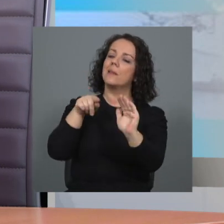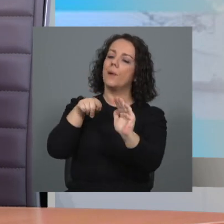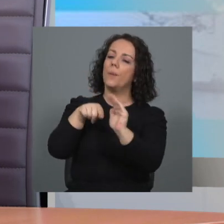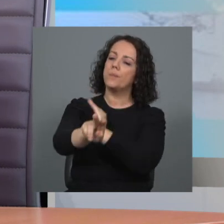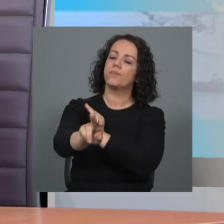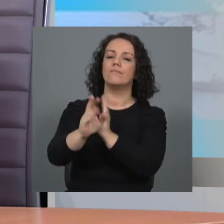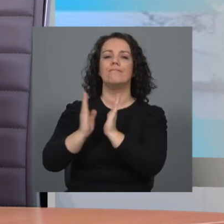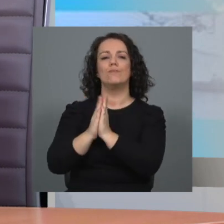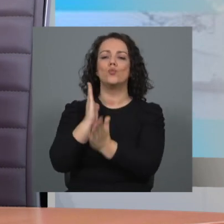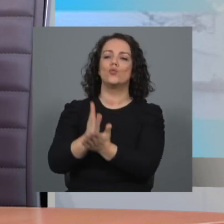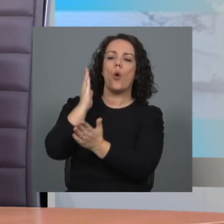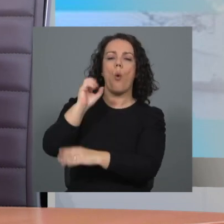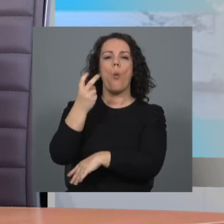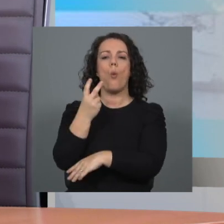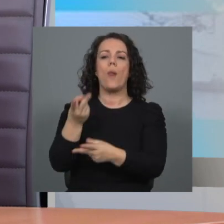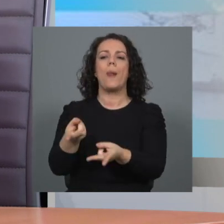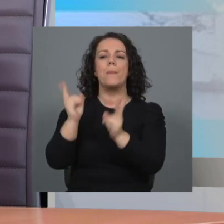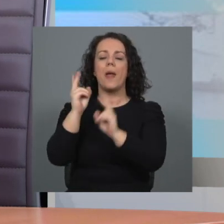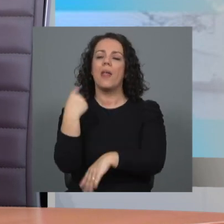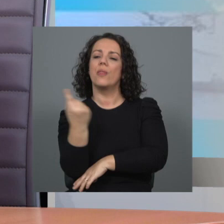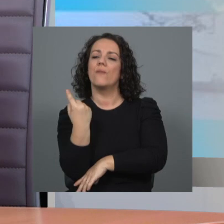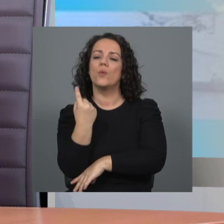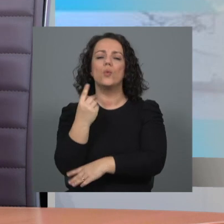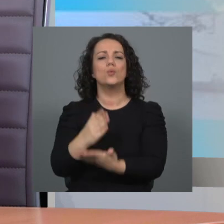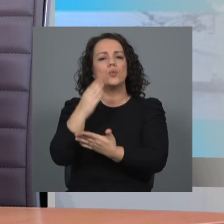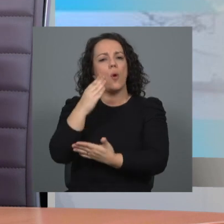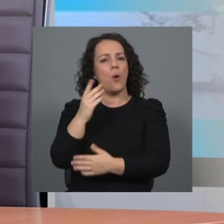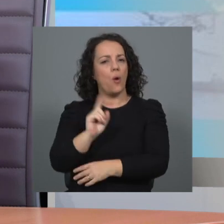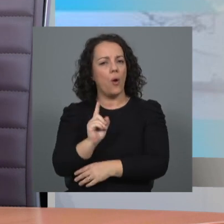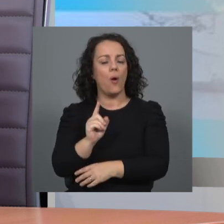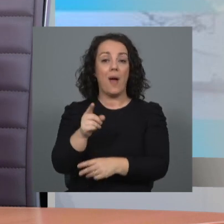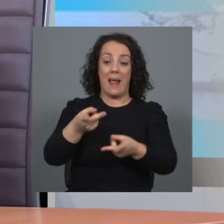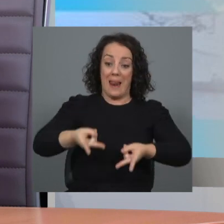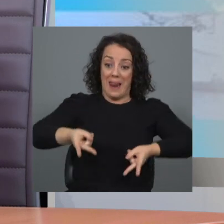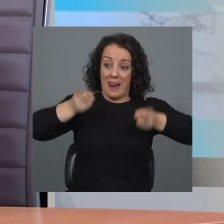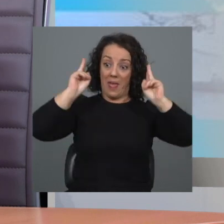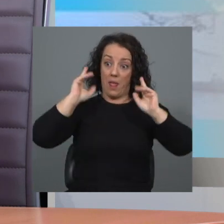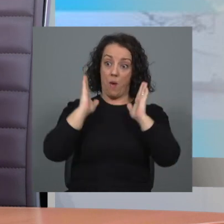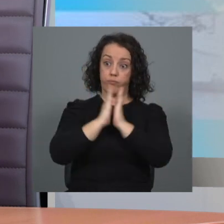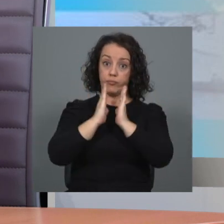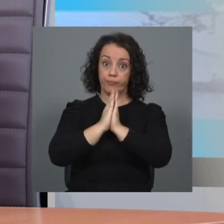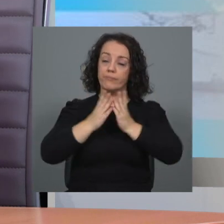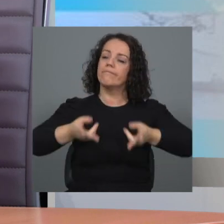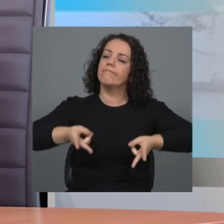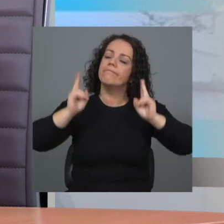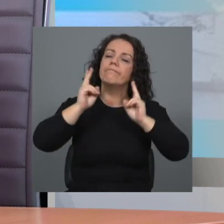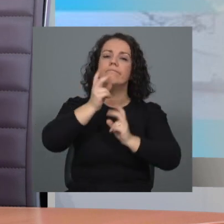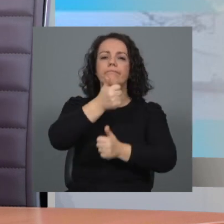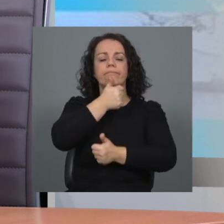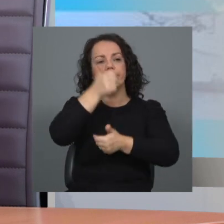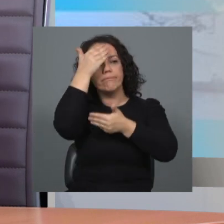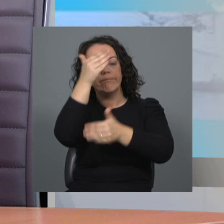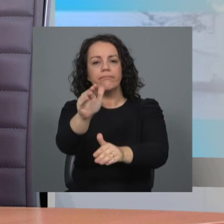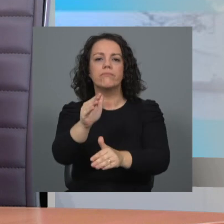individual, e é muito importante ter esta noção de que a liberdade religiosa é de facto mais do que a